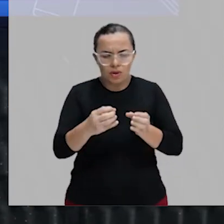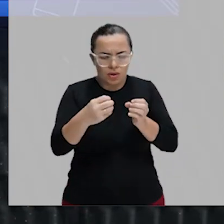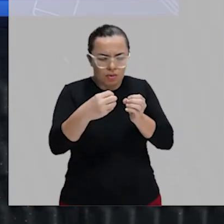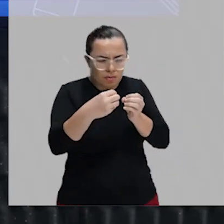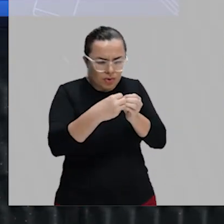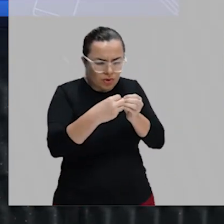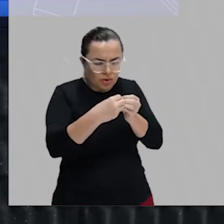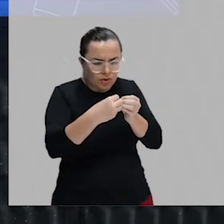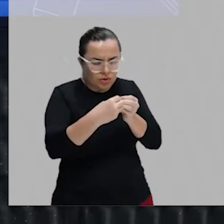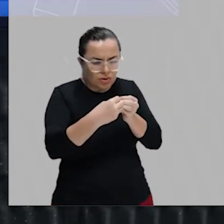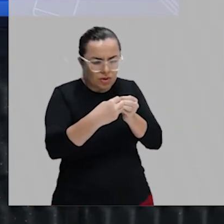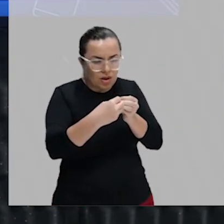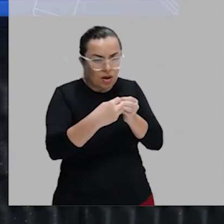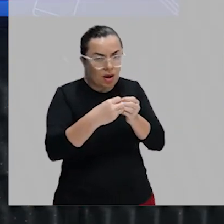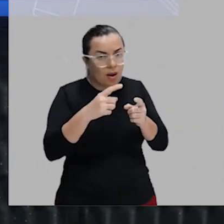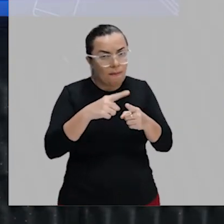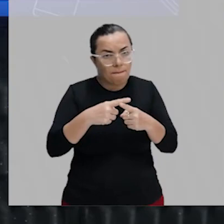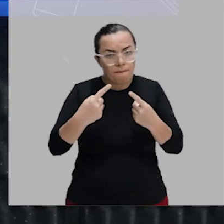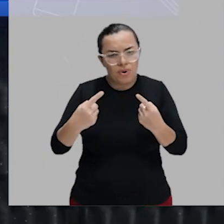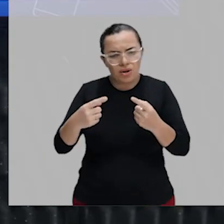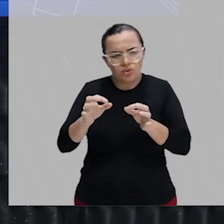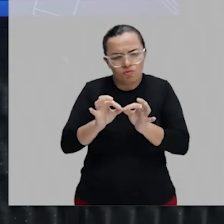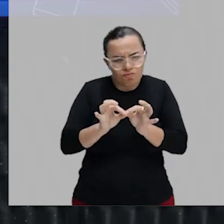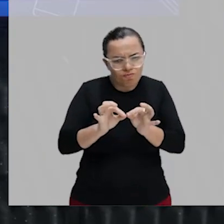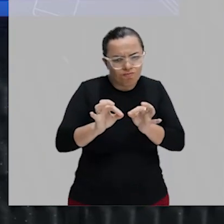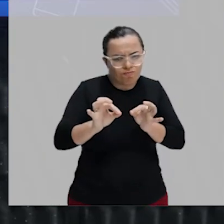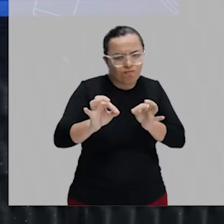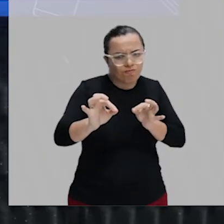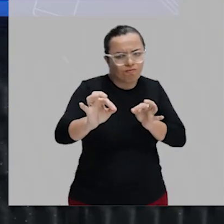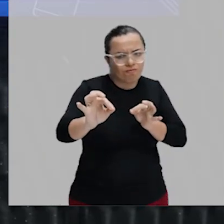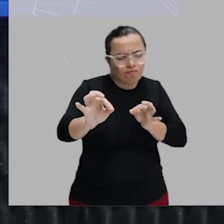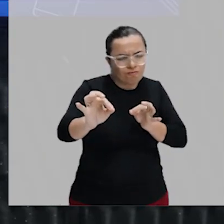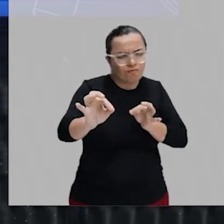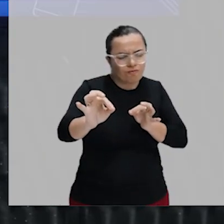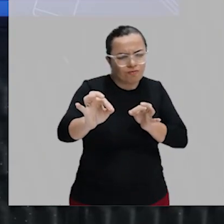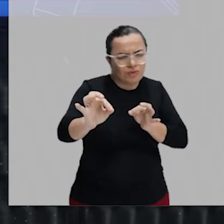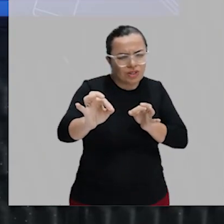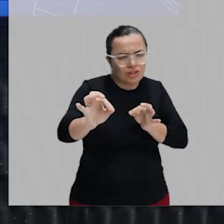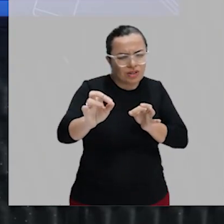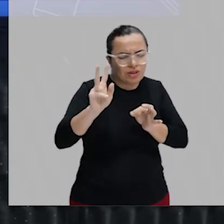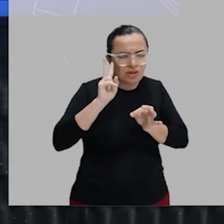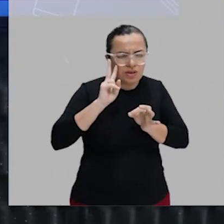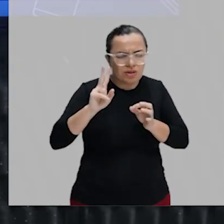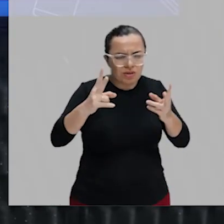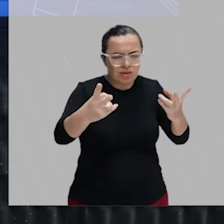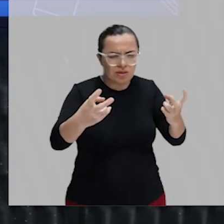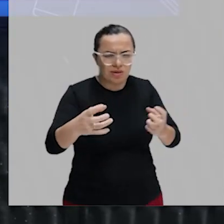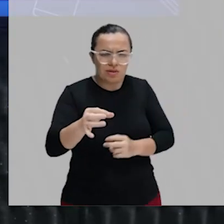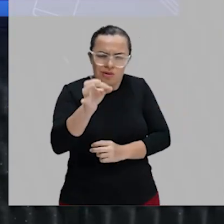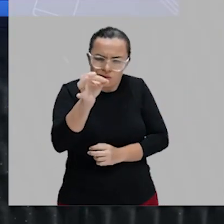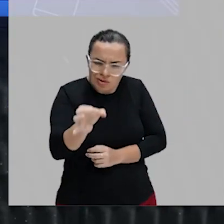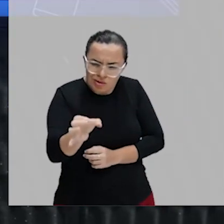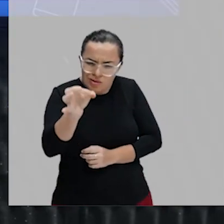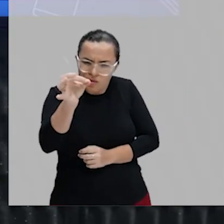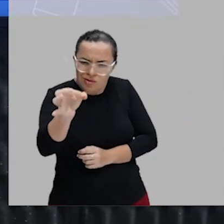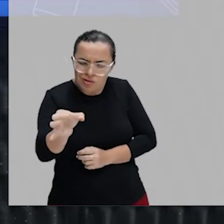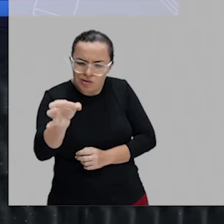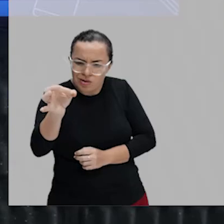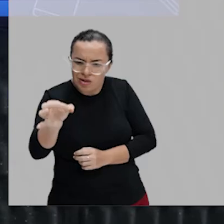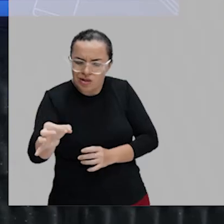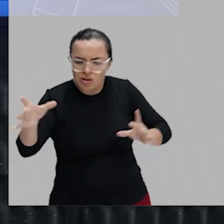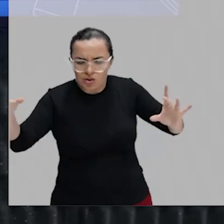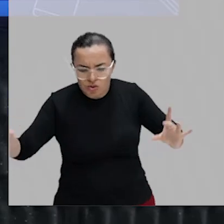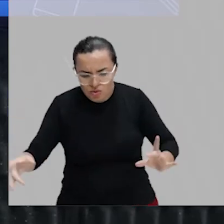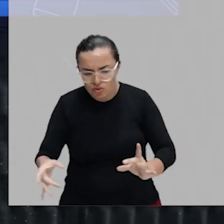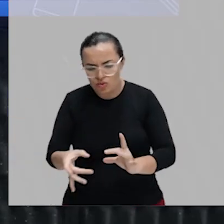vou perceber que esses microtúbulos se juntam com outros microtúbulos para formar os